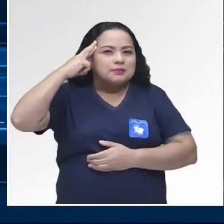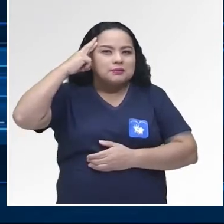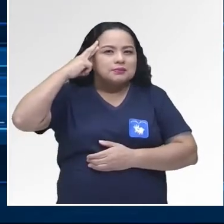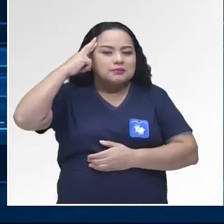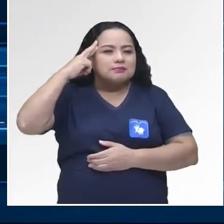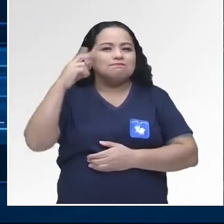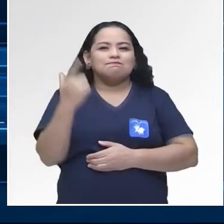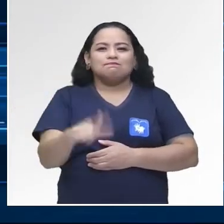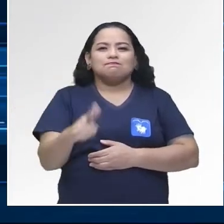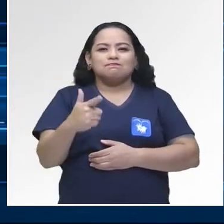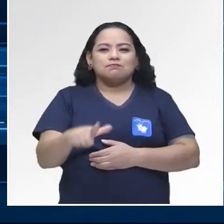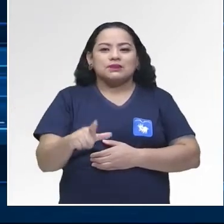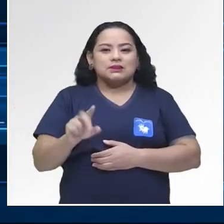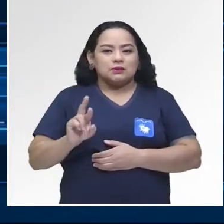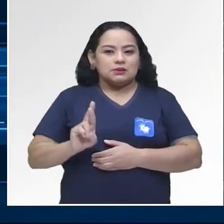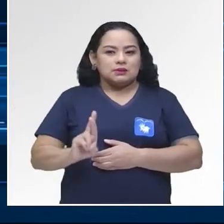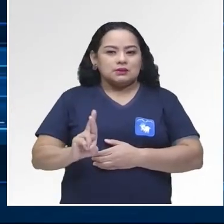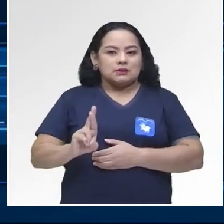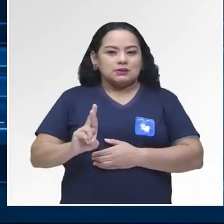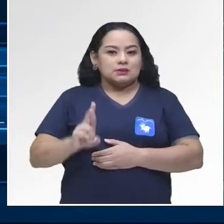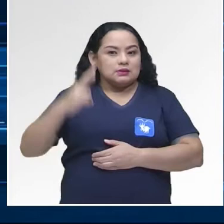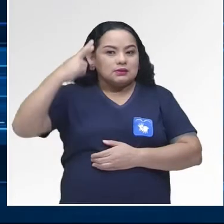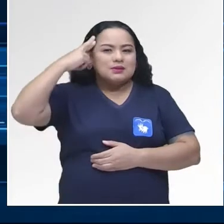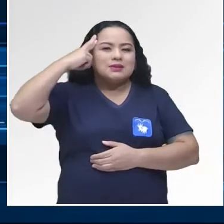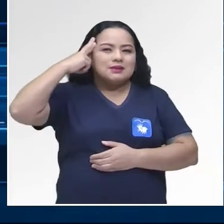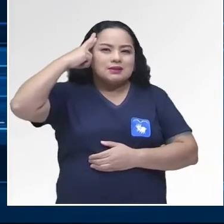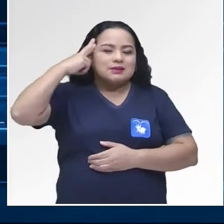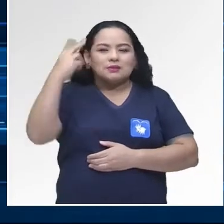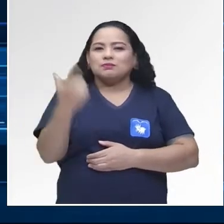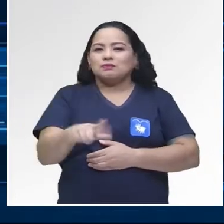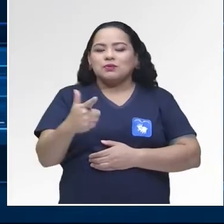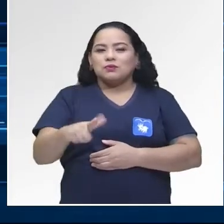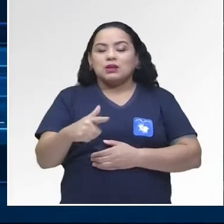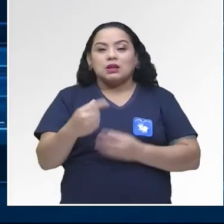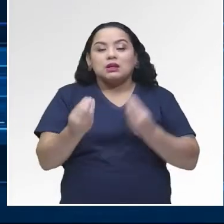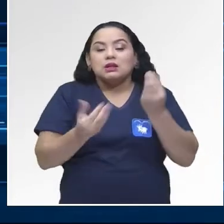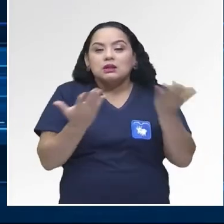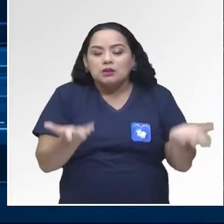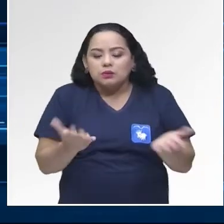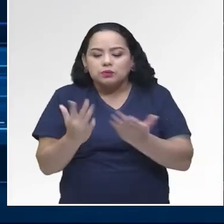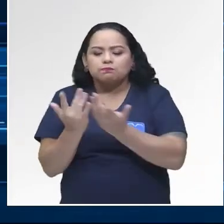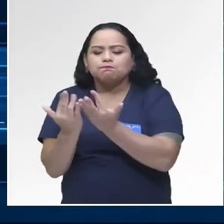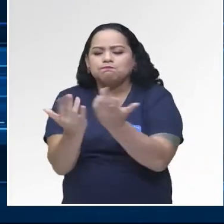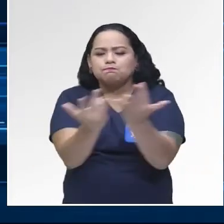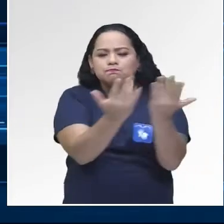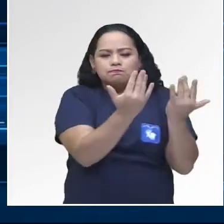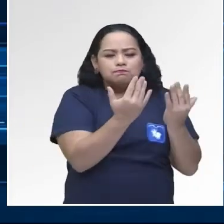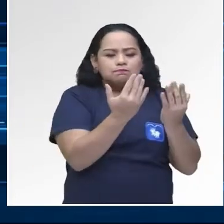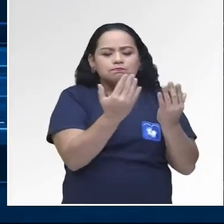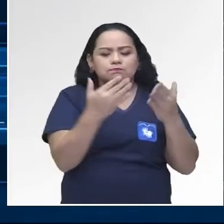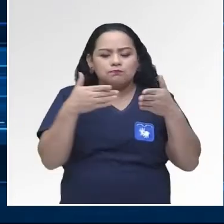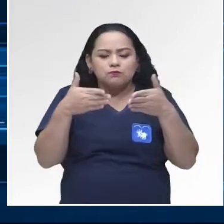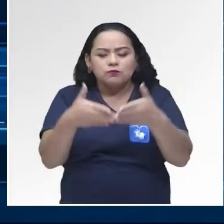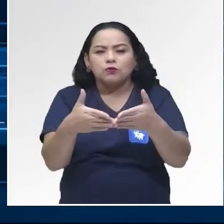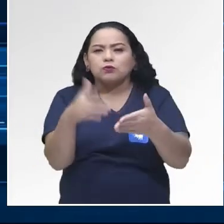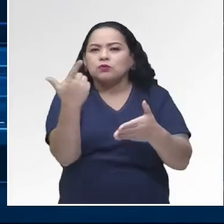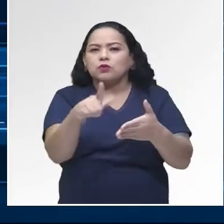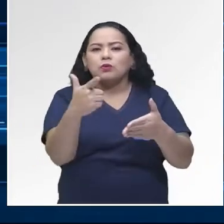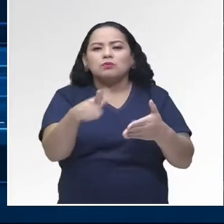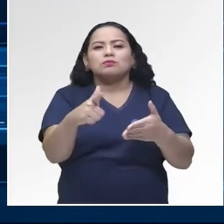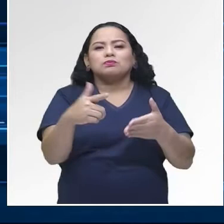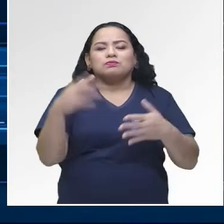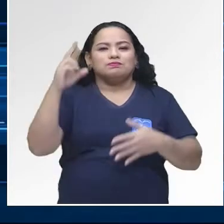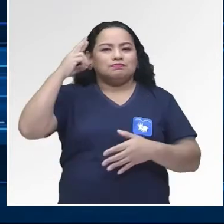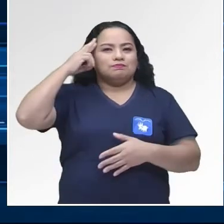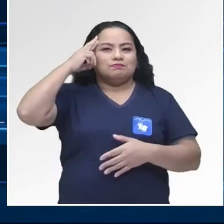Então, o senso comum, ele não está muito, então, voltado para essa questão da racionalidade,